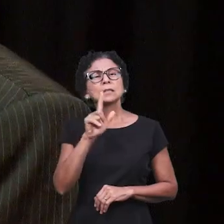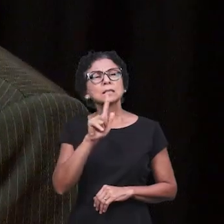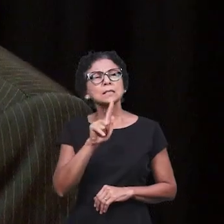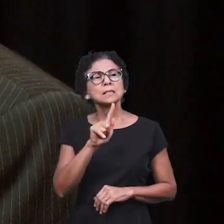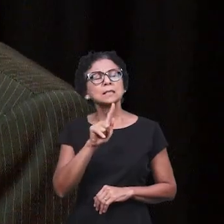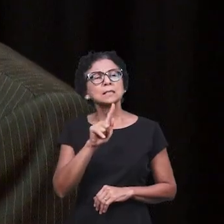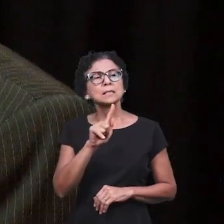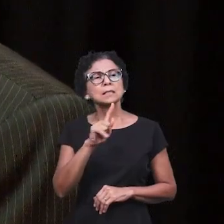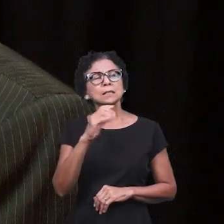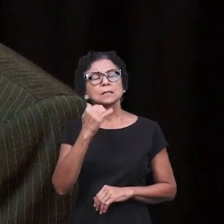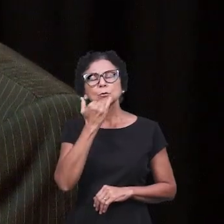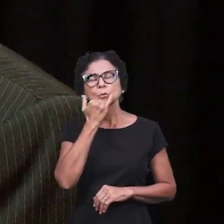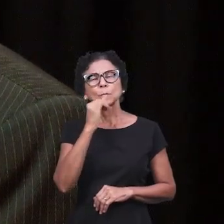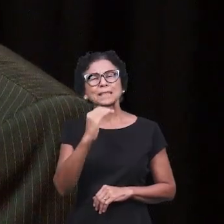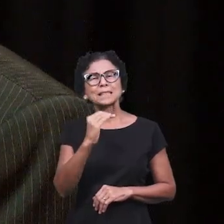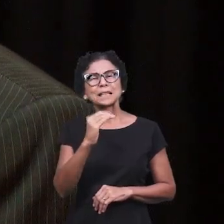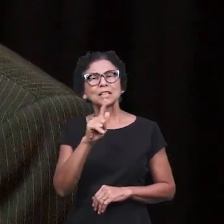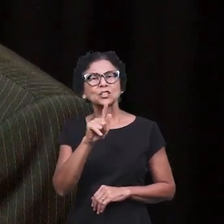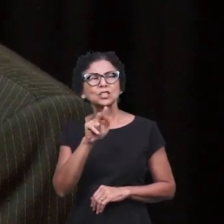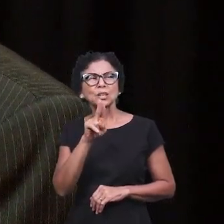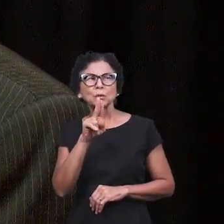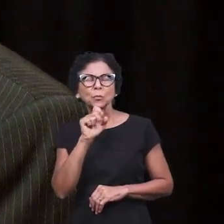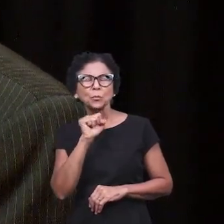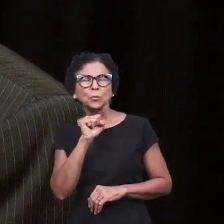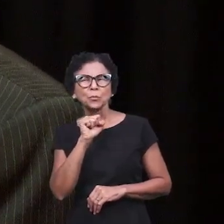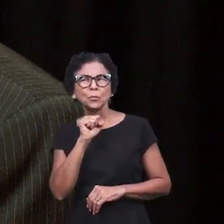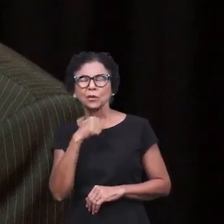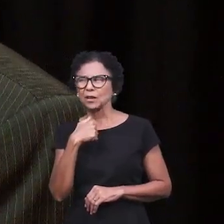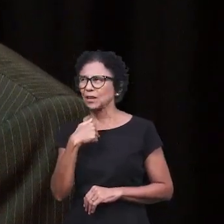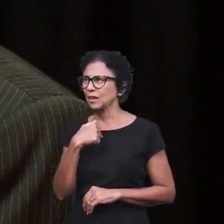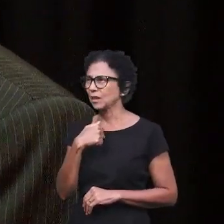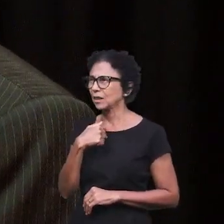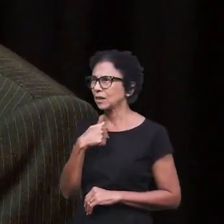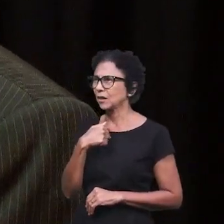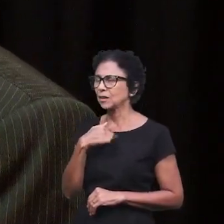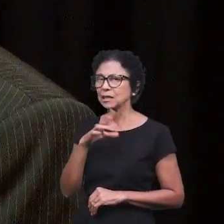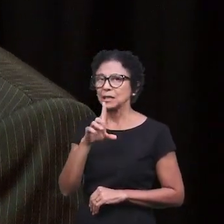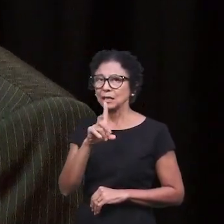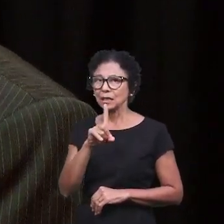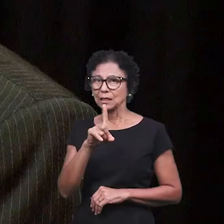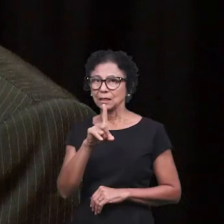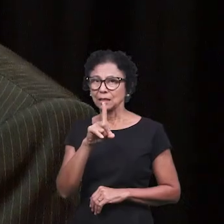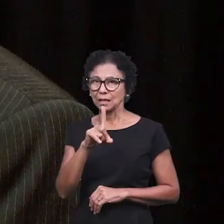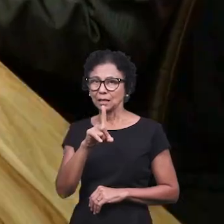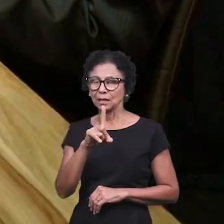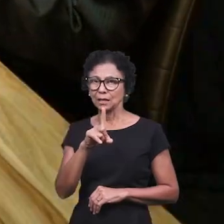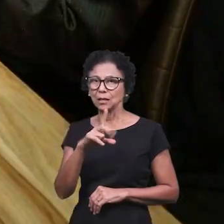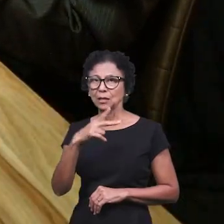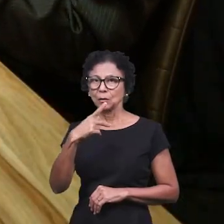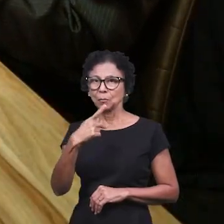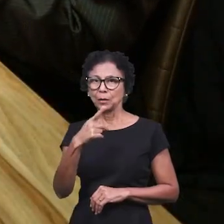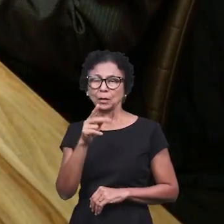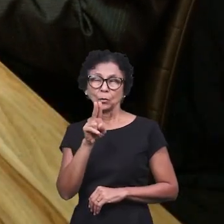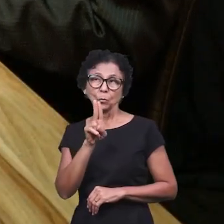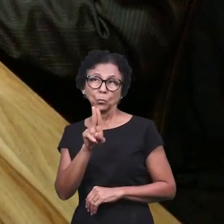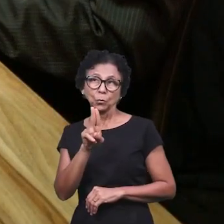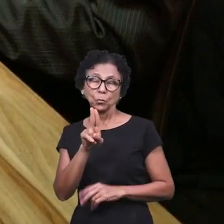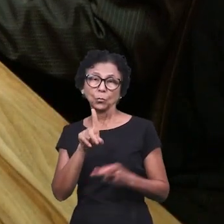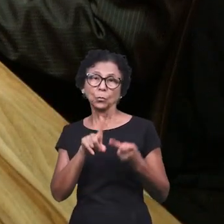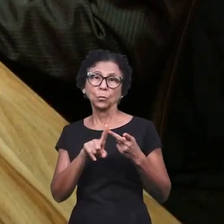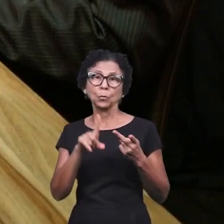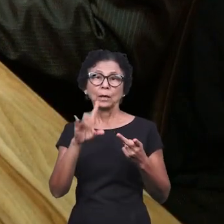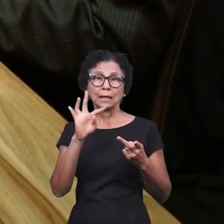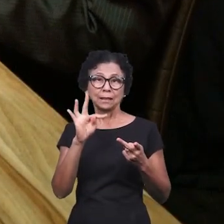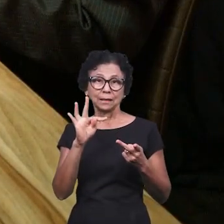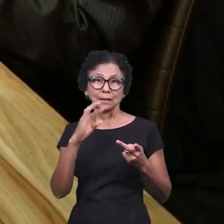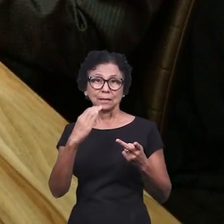que você não faz esse concurso da CGU? E eu fiquei pensando, falei, CGU? Controladoria Geral da União. DPU era coisa nova